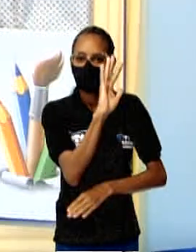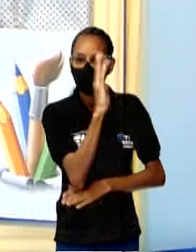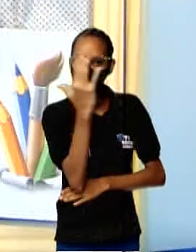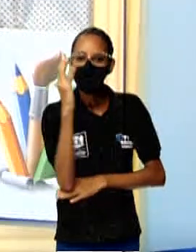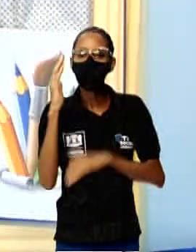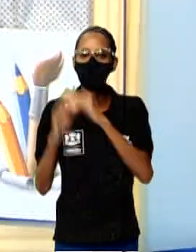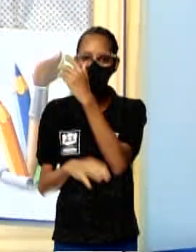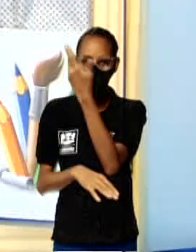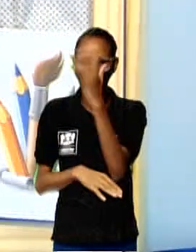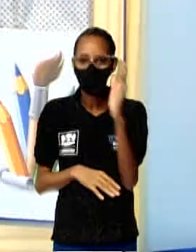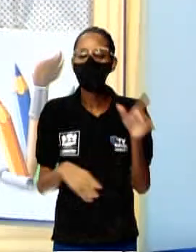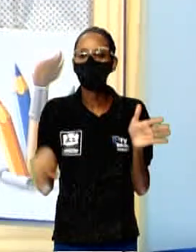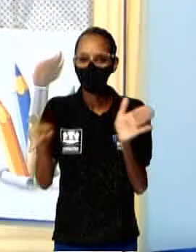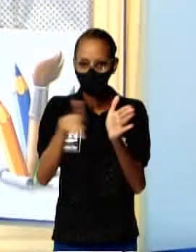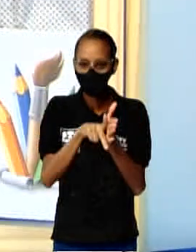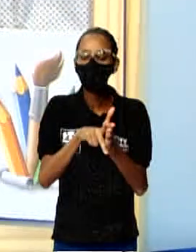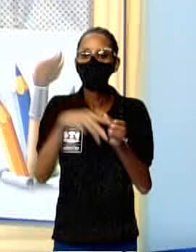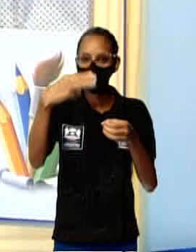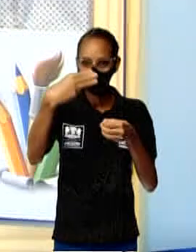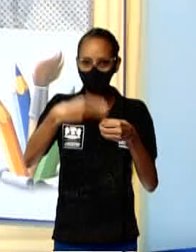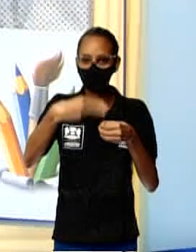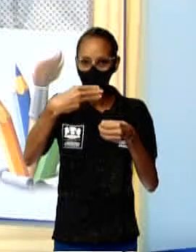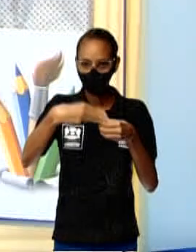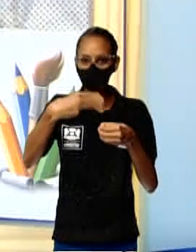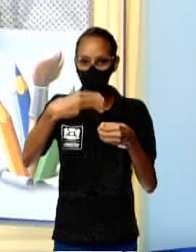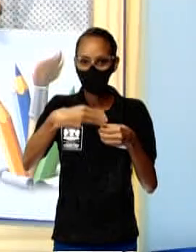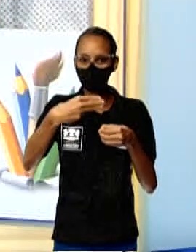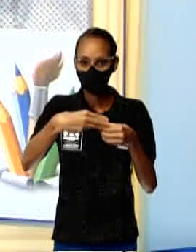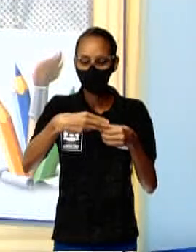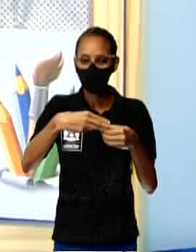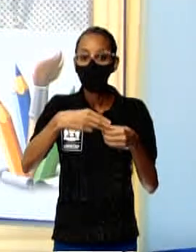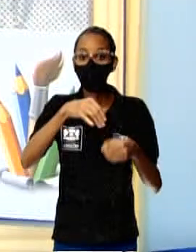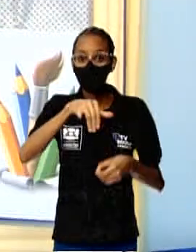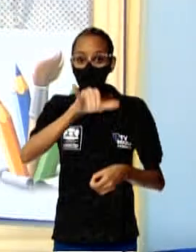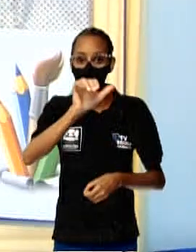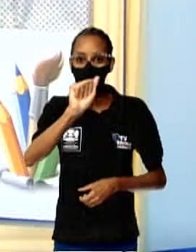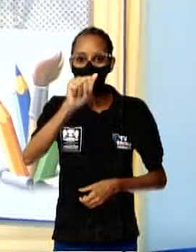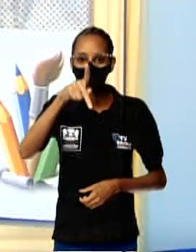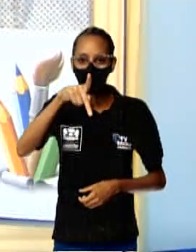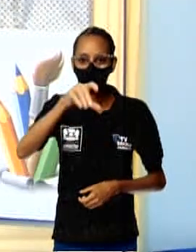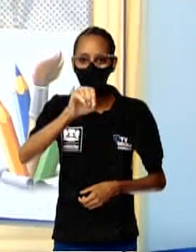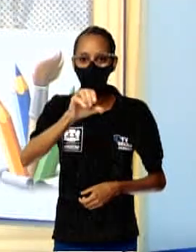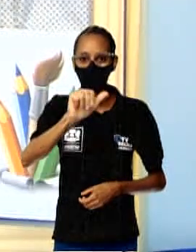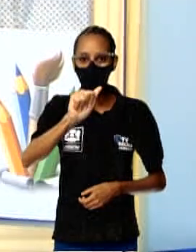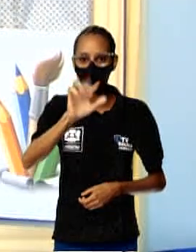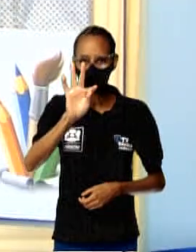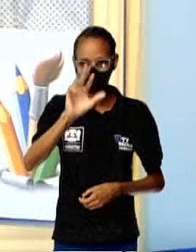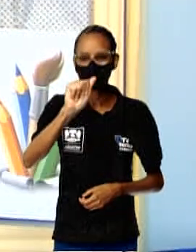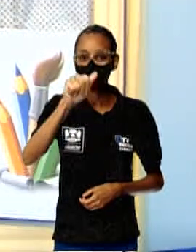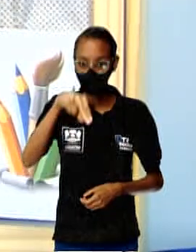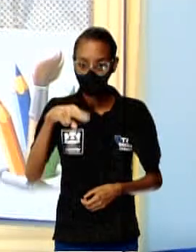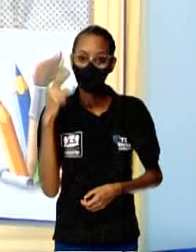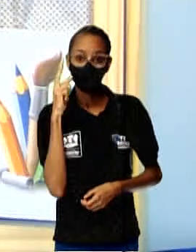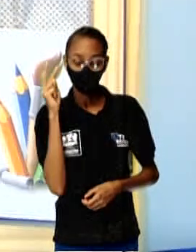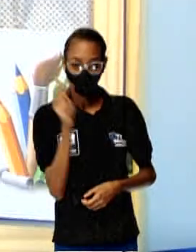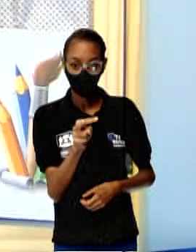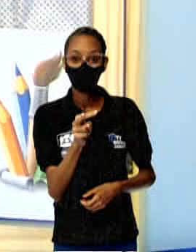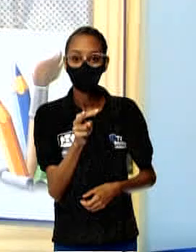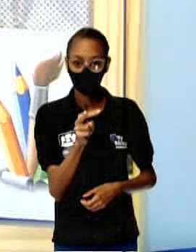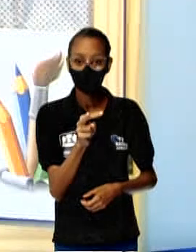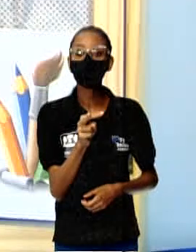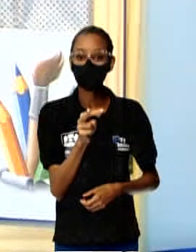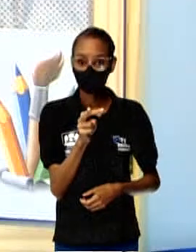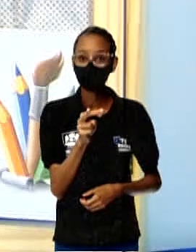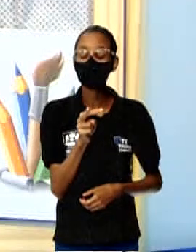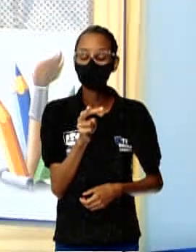do nosso município árvore símbolo de Jaboatão cuia botão tá vendo só Zuca um